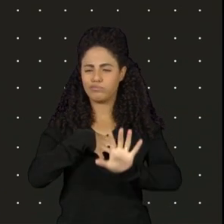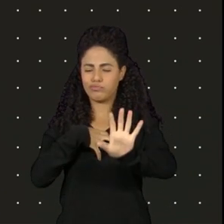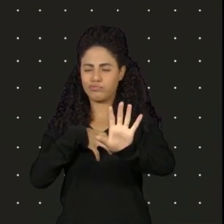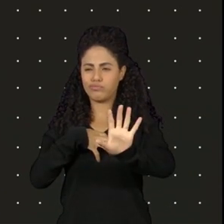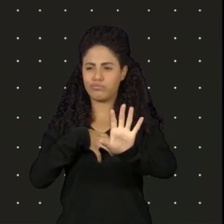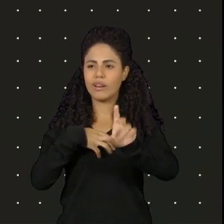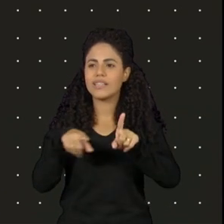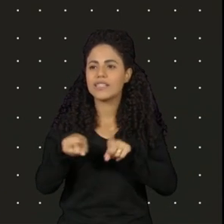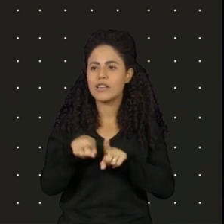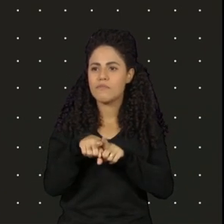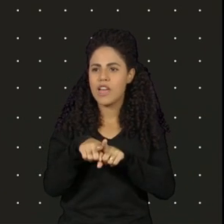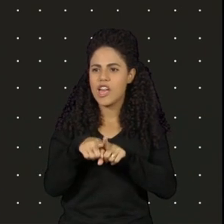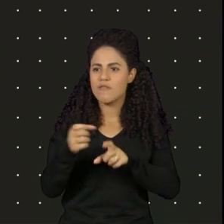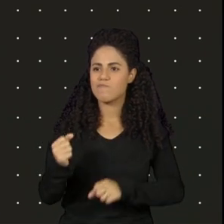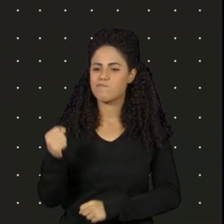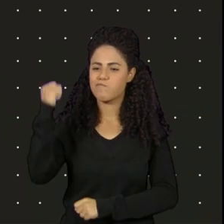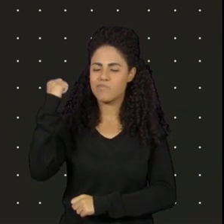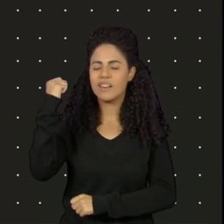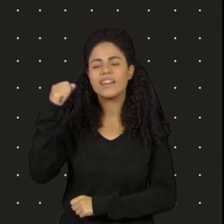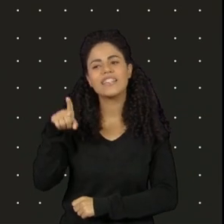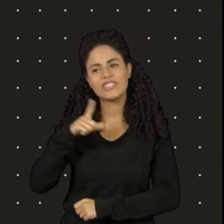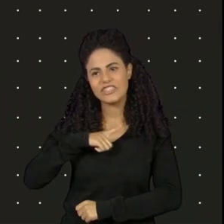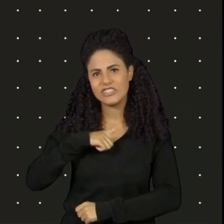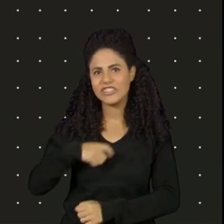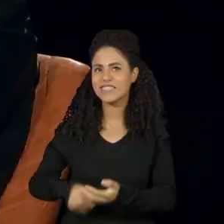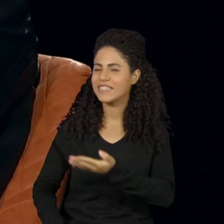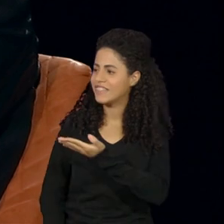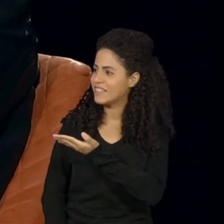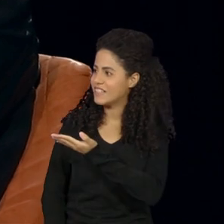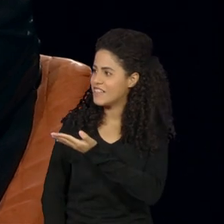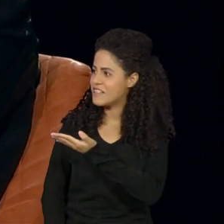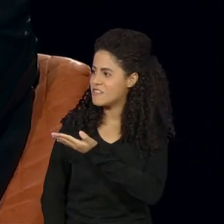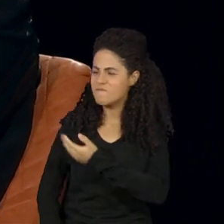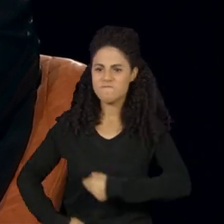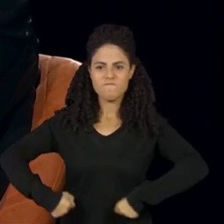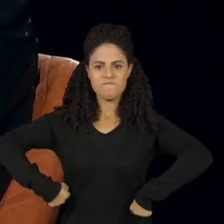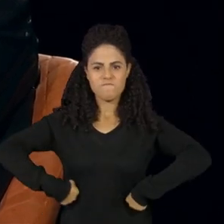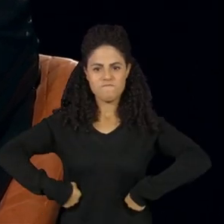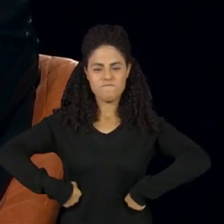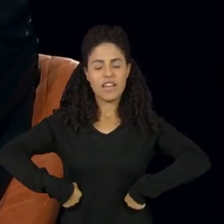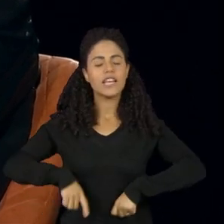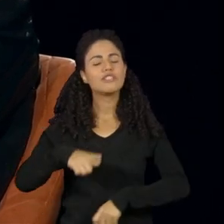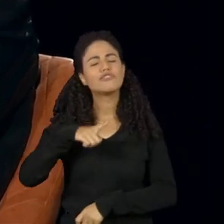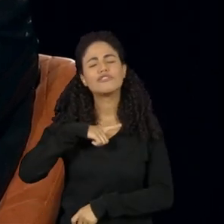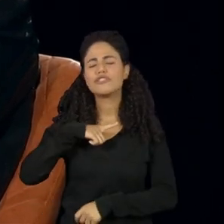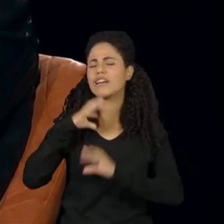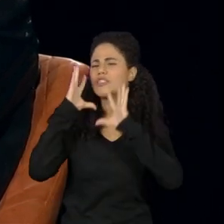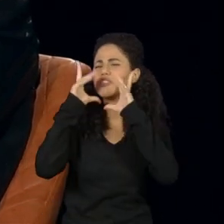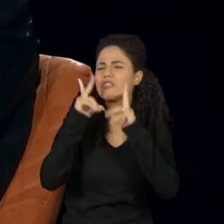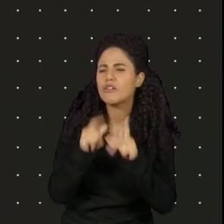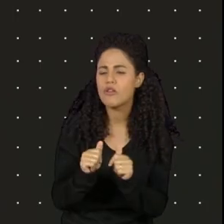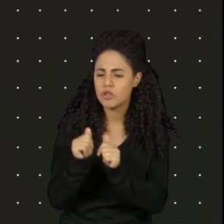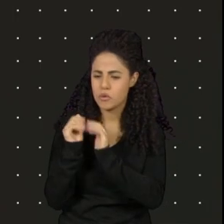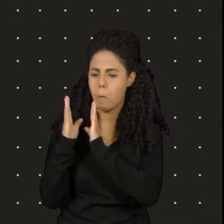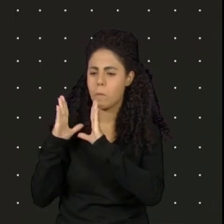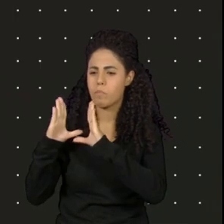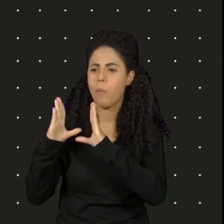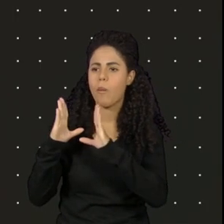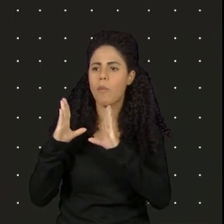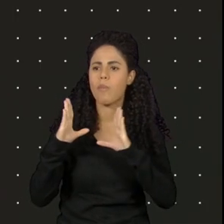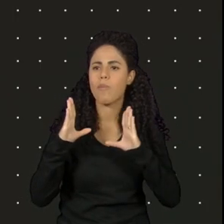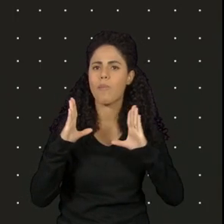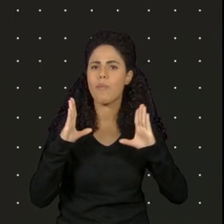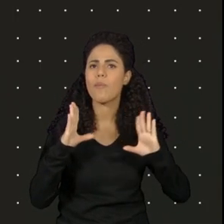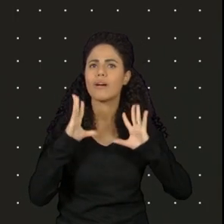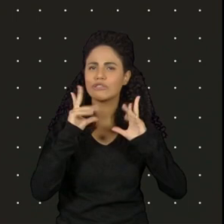não? Fantasma, do Lee Falk, né? Muito bom, Fantasma meu tio tinha todos, a coleção inteira do Fantasma. Tinha aquele Solar, o